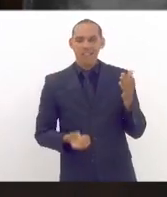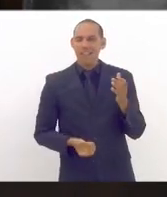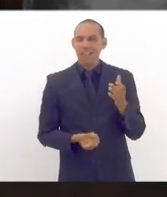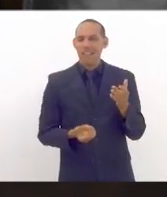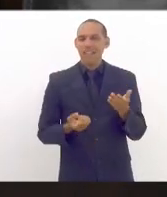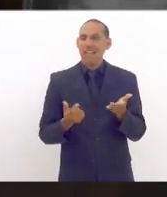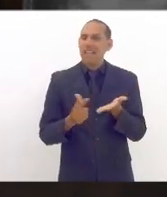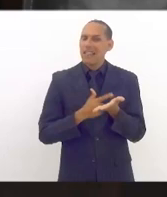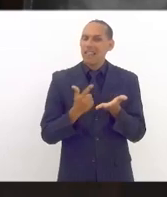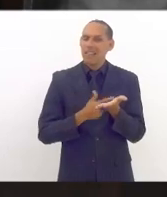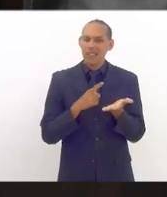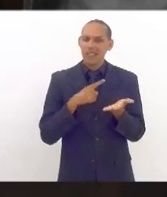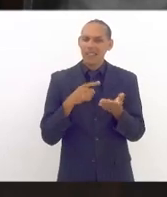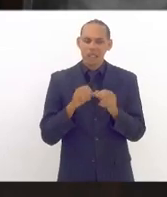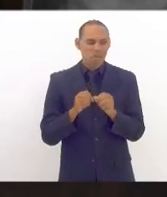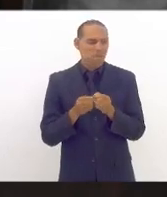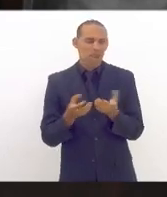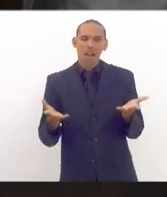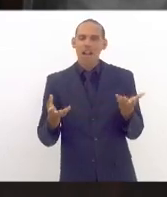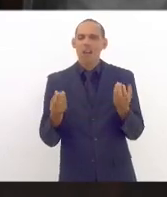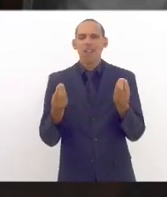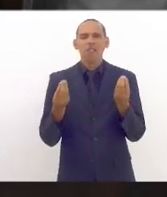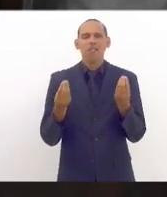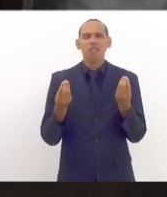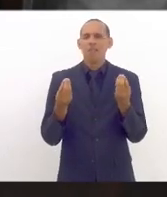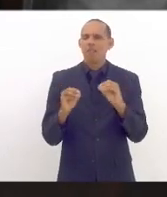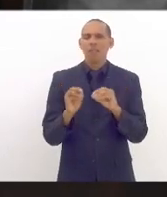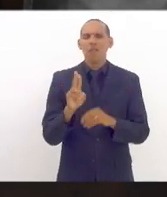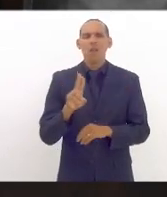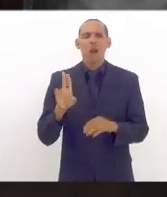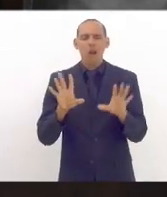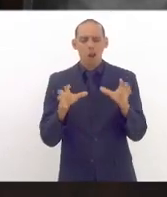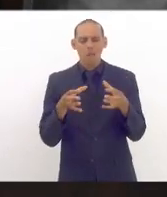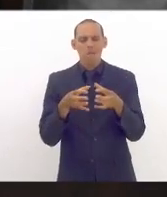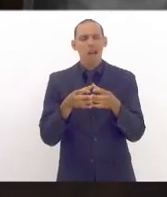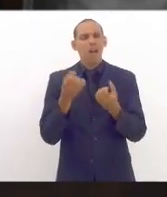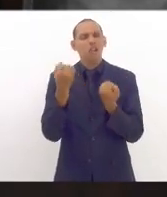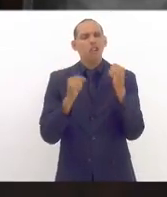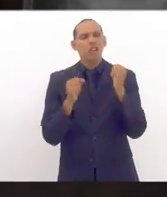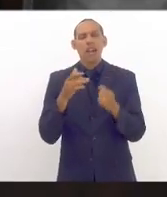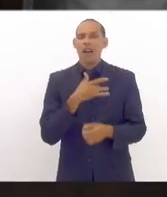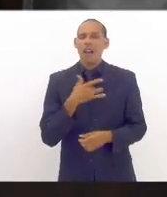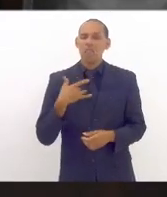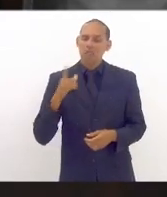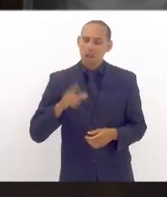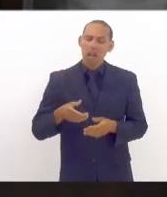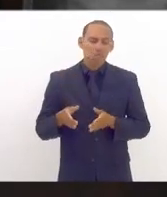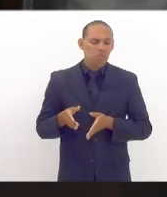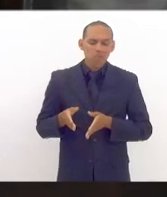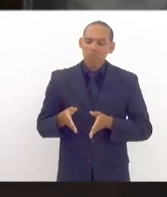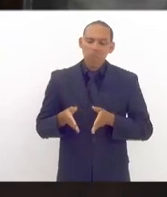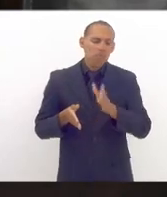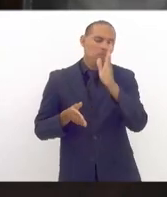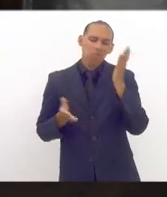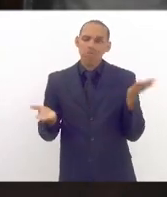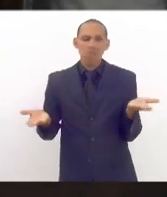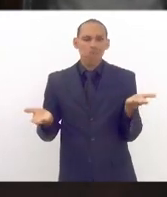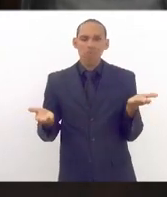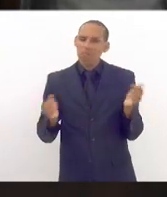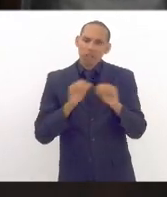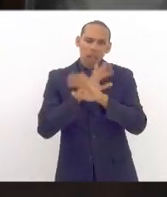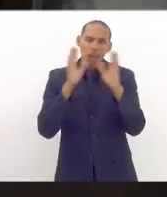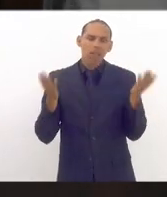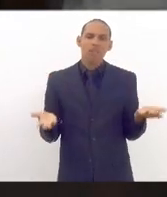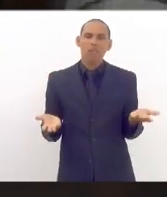tem livro botou o nome bonito de complexo industrial da Saúde mas é um caminho Evidente Evidente